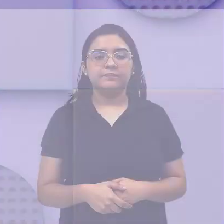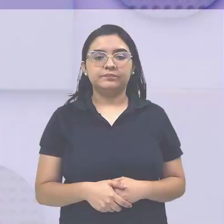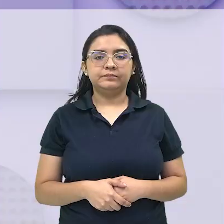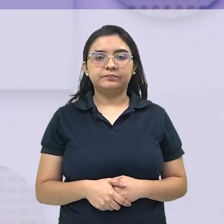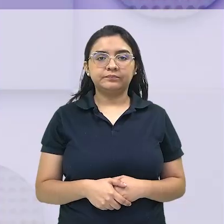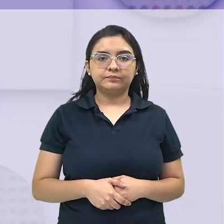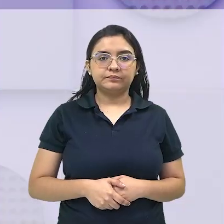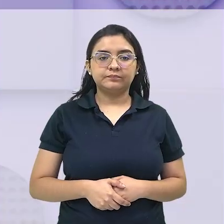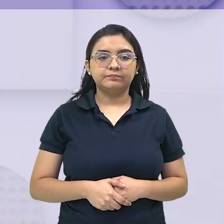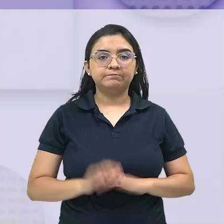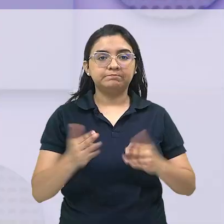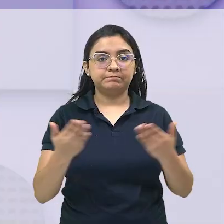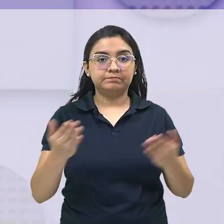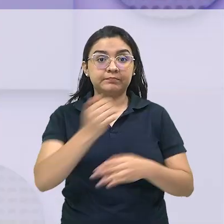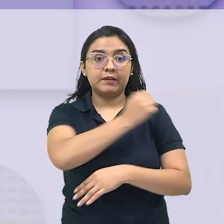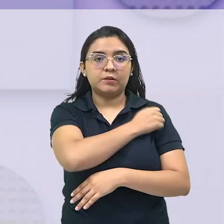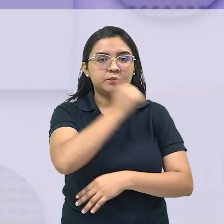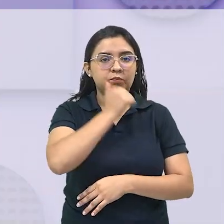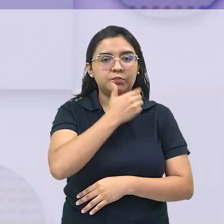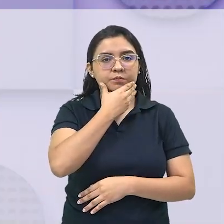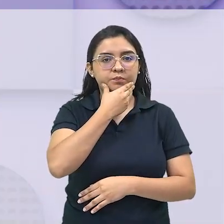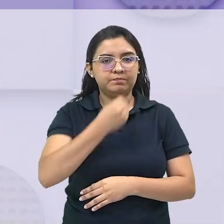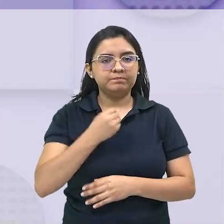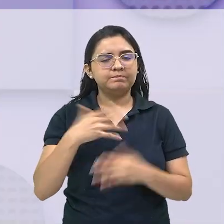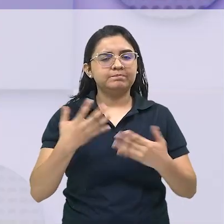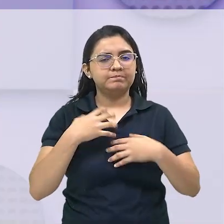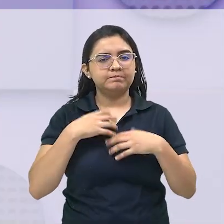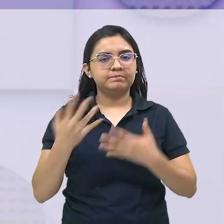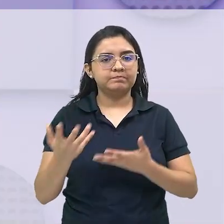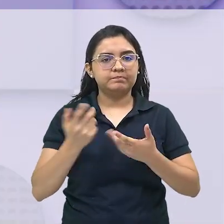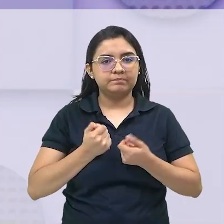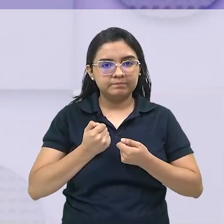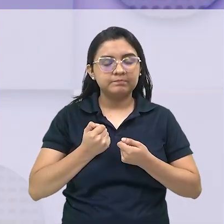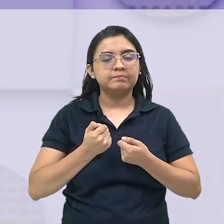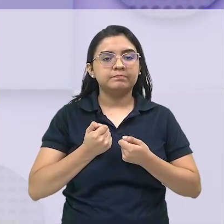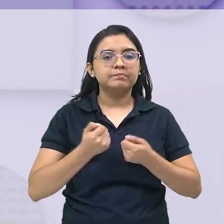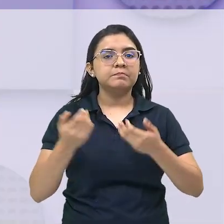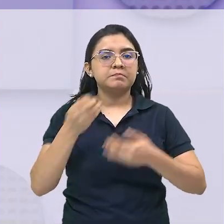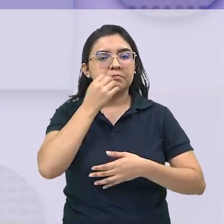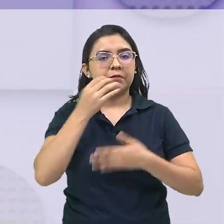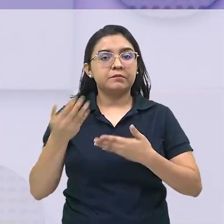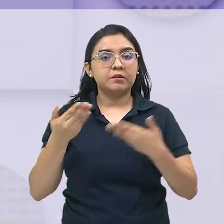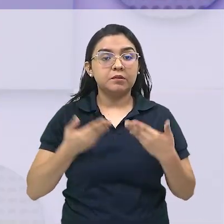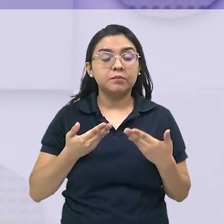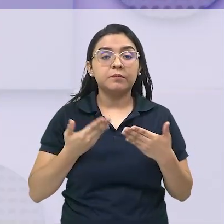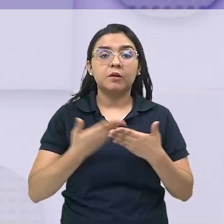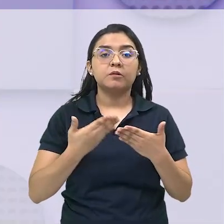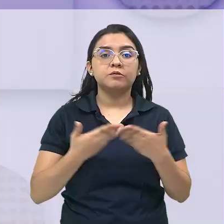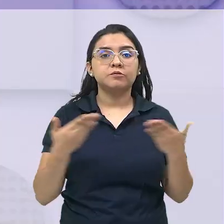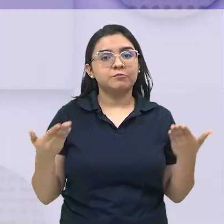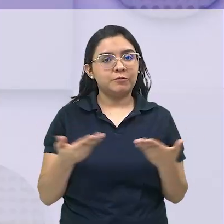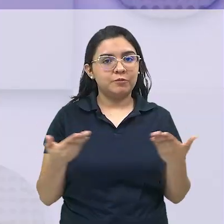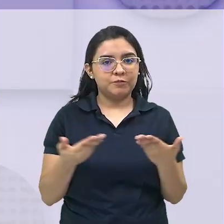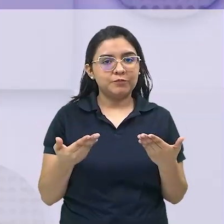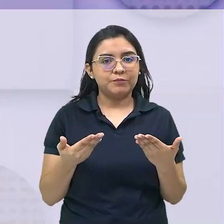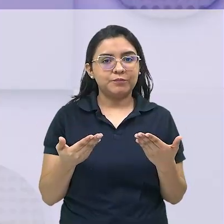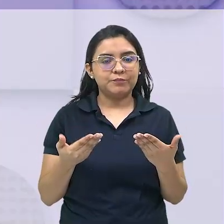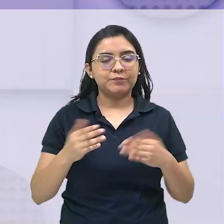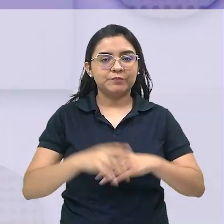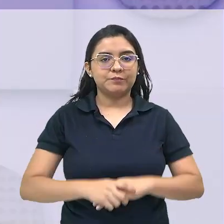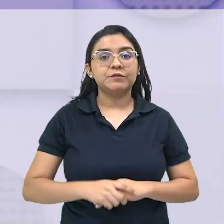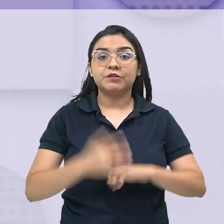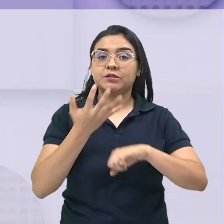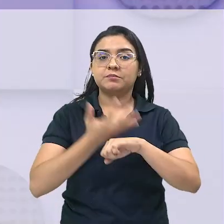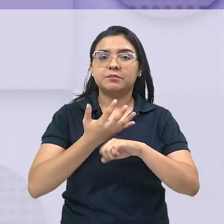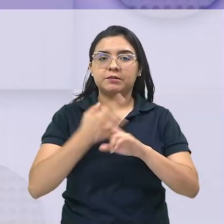A você, meu caro aluno, minha cara aluna, sinta-se acolhido, abraçado e muito bem-vindo à nossa aula de